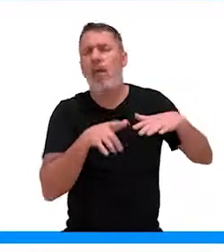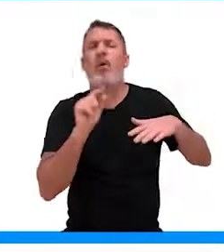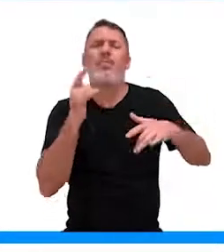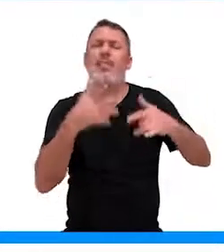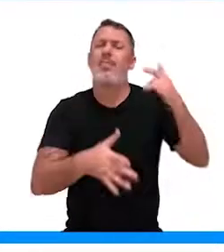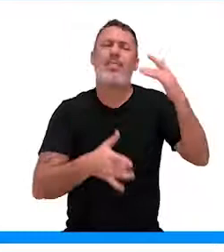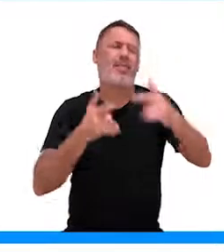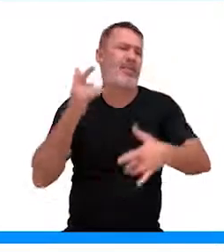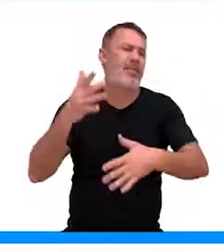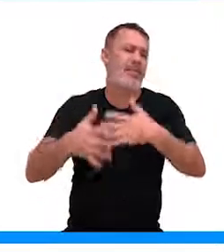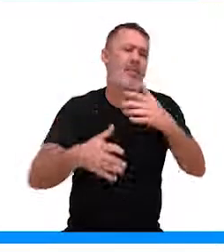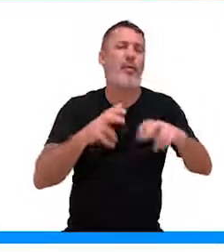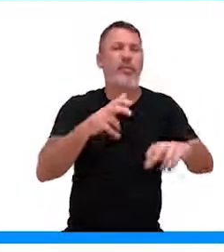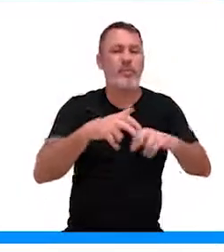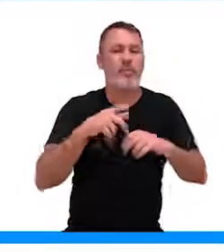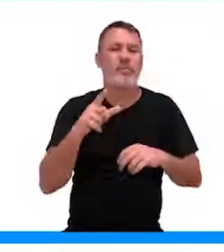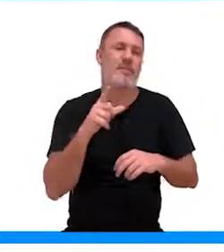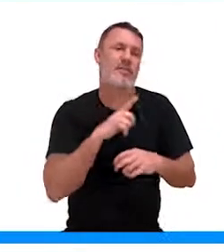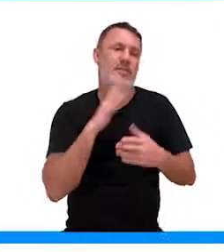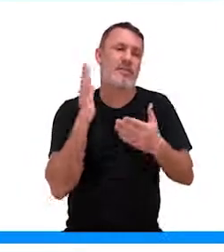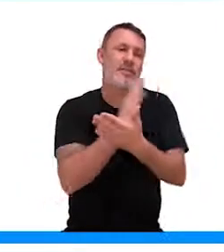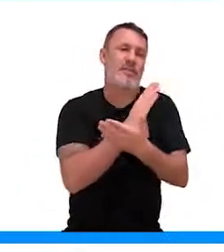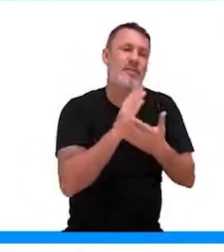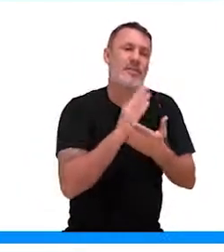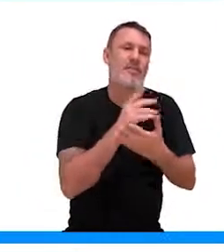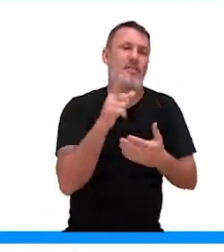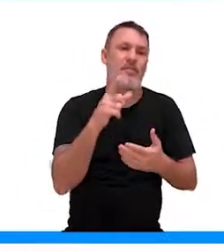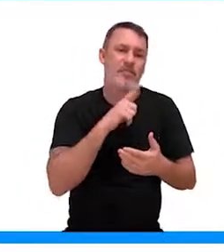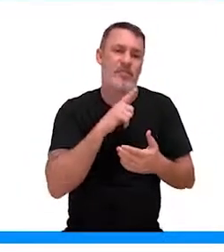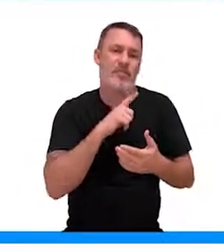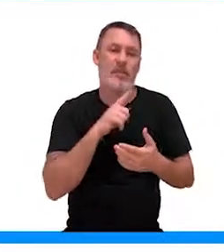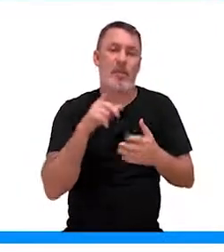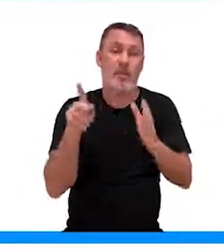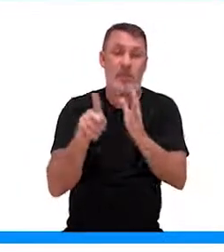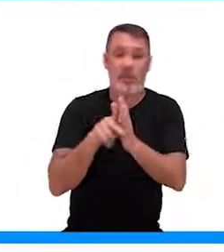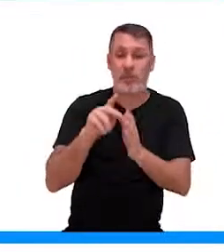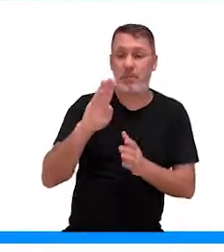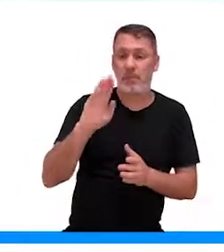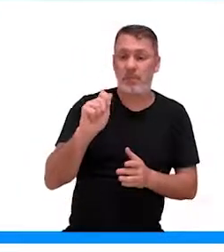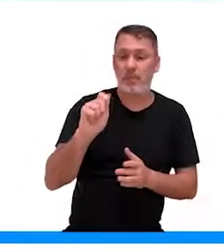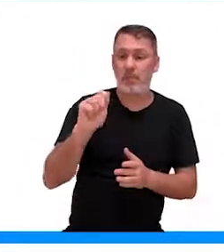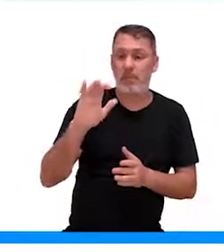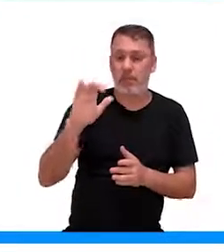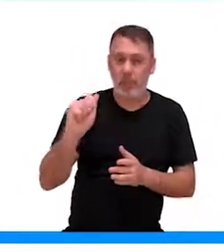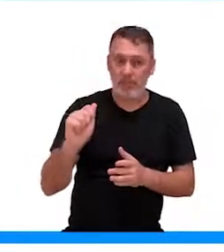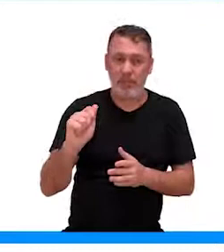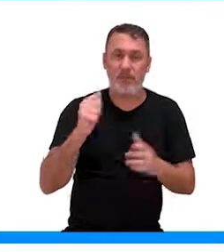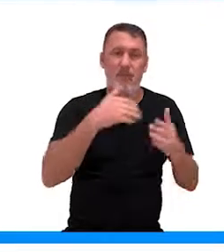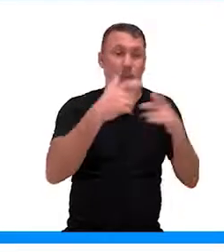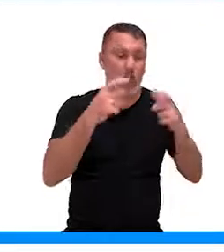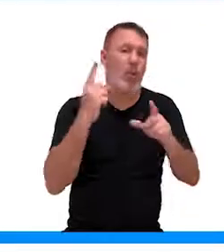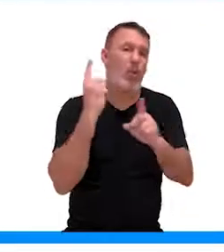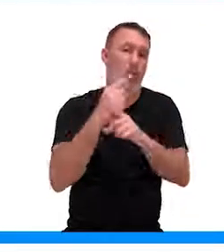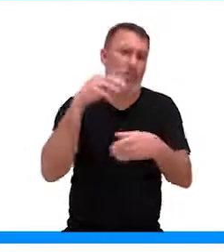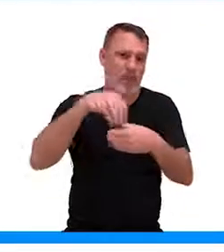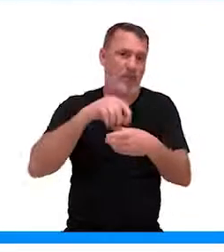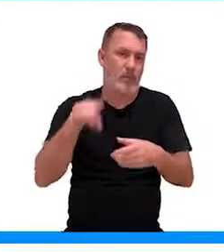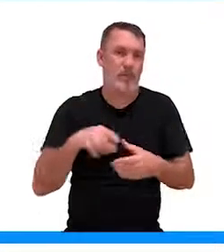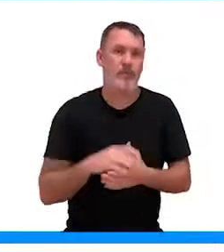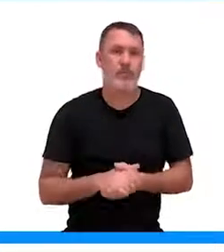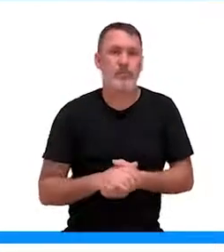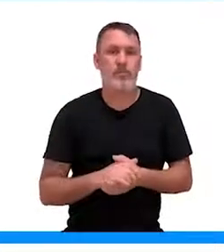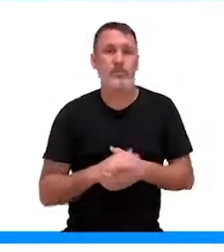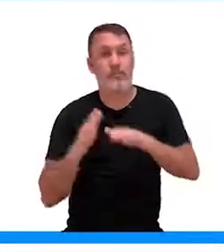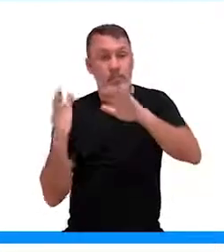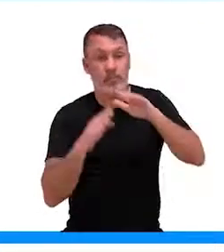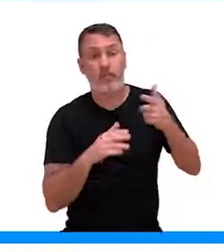muitos depósitos, áreas de depósitos e bacias sedimentares, muitas vezes podem também ser encontradas nessas regiões, tudo bem? E